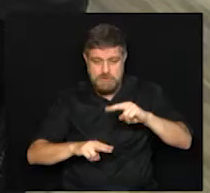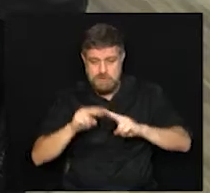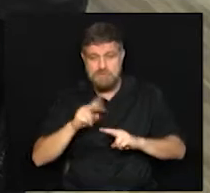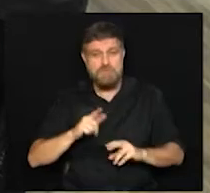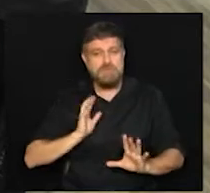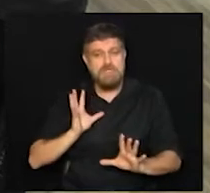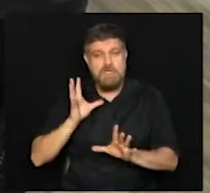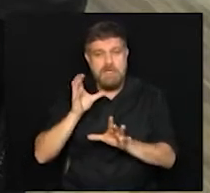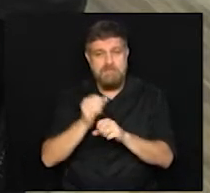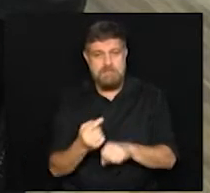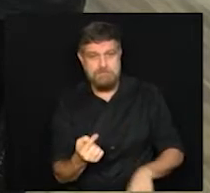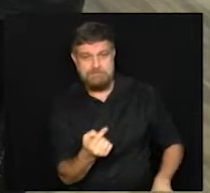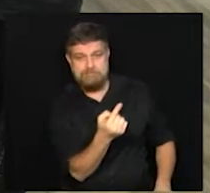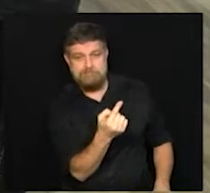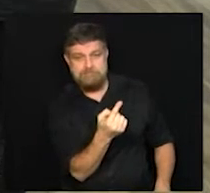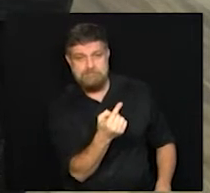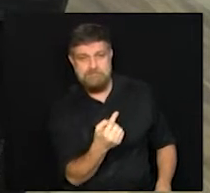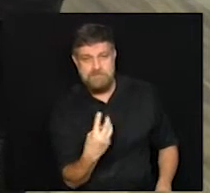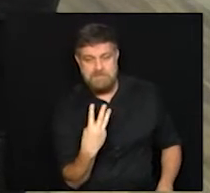somava